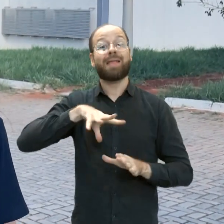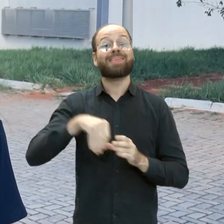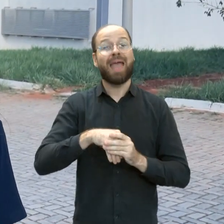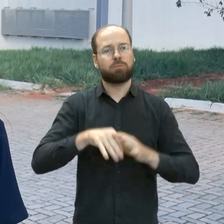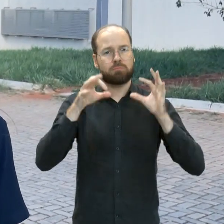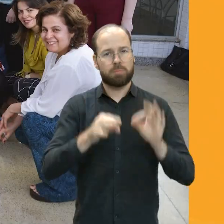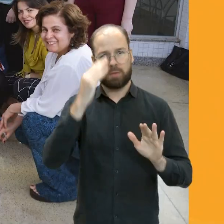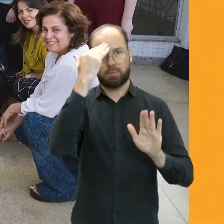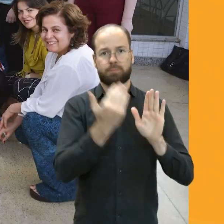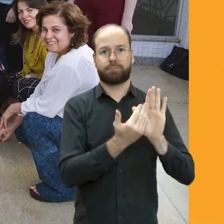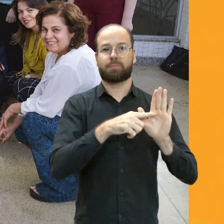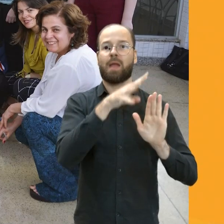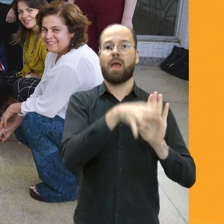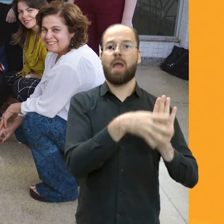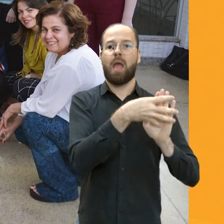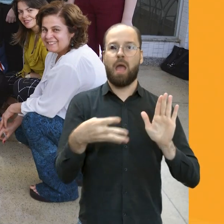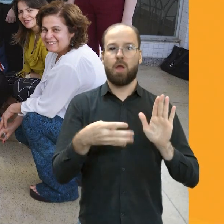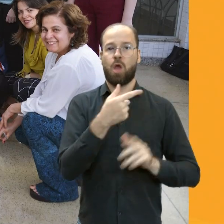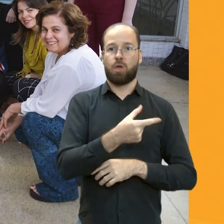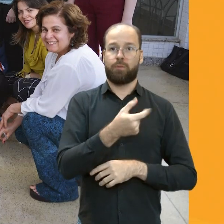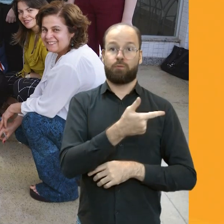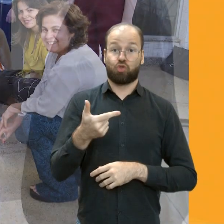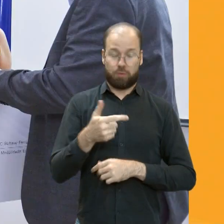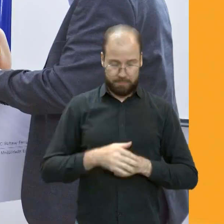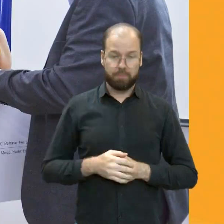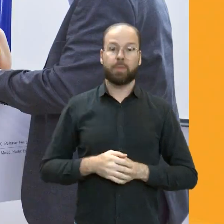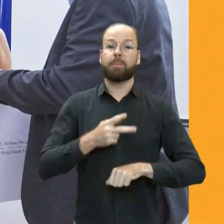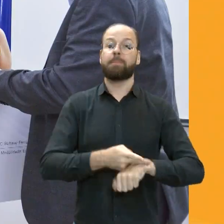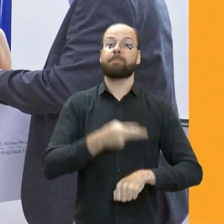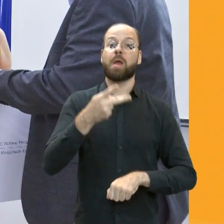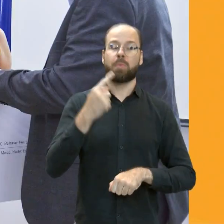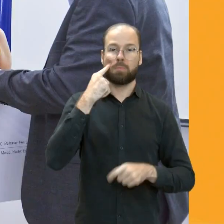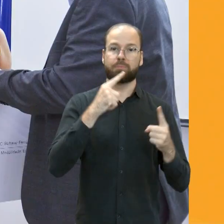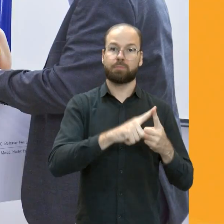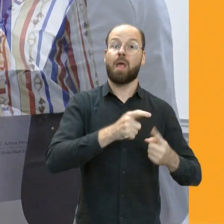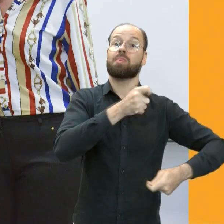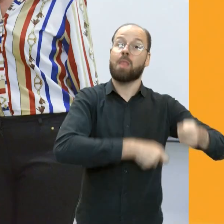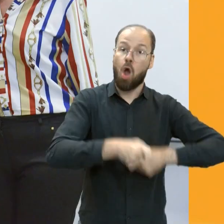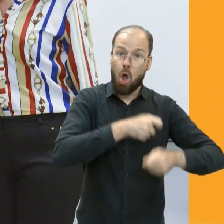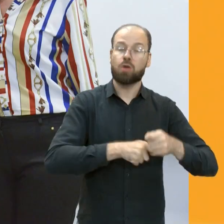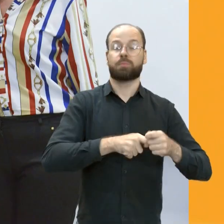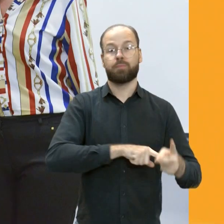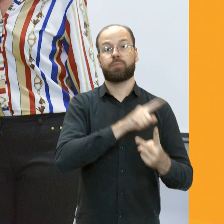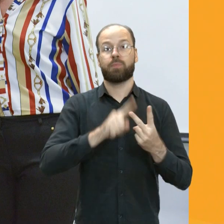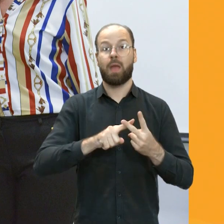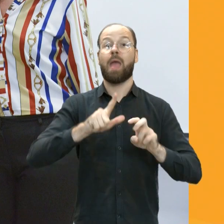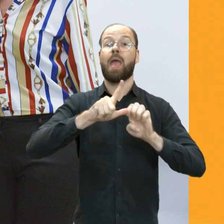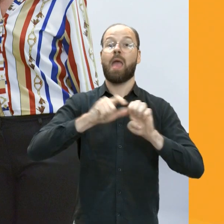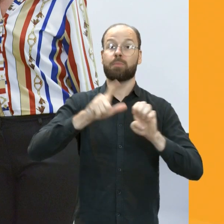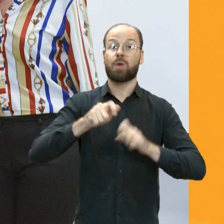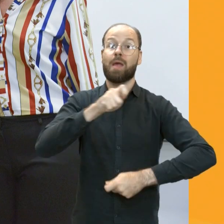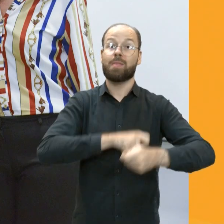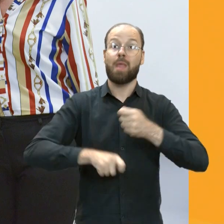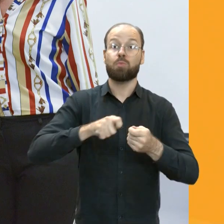de 2022. As categorias deste prêmio são Empreendedorismo de Negócio e Empreendedorismo de Negócio de